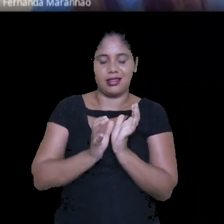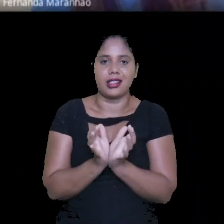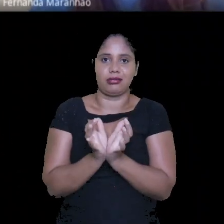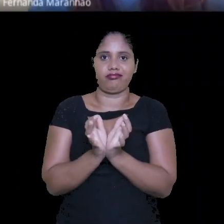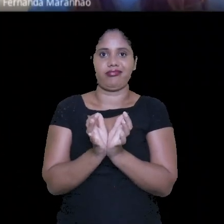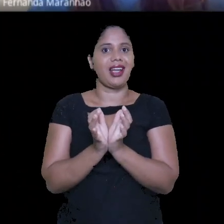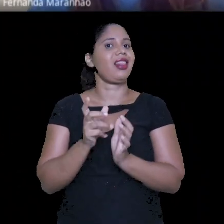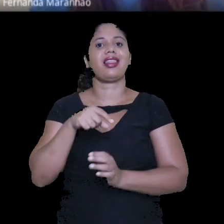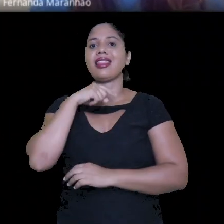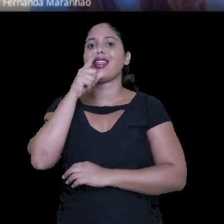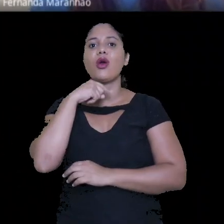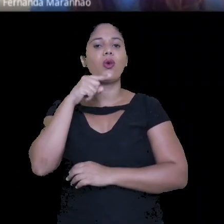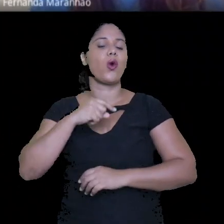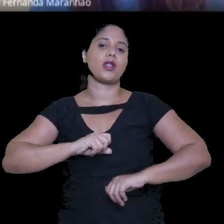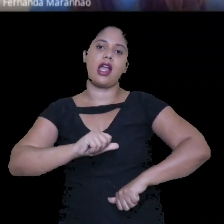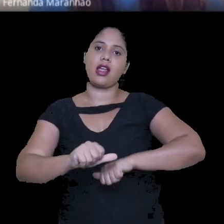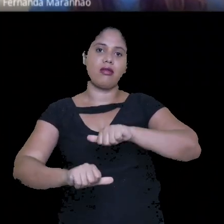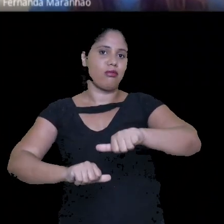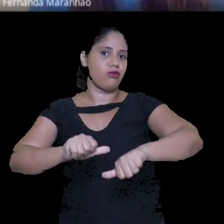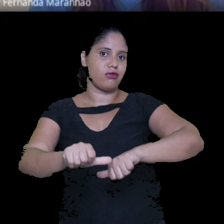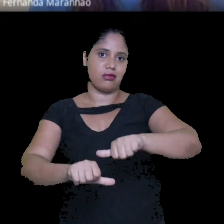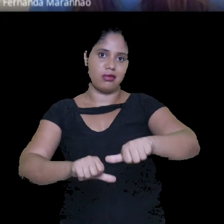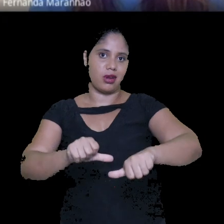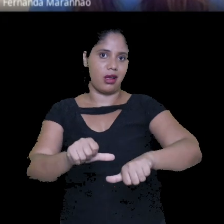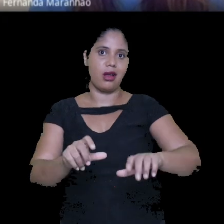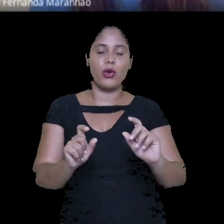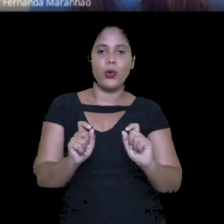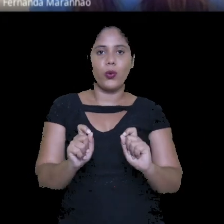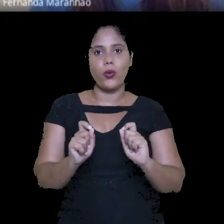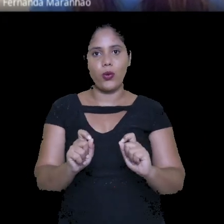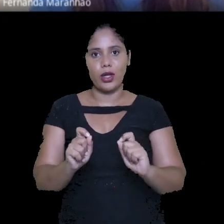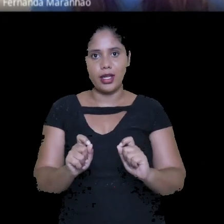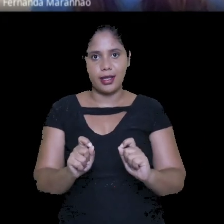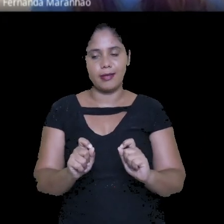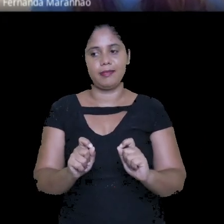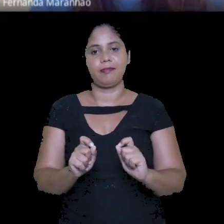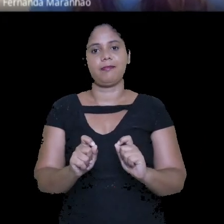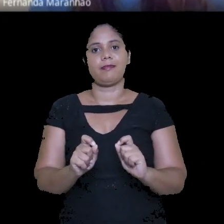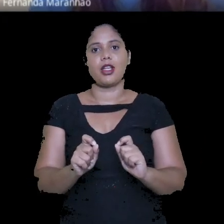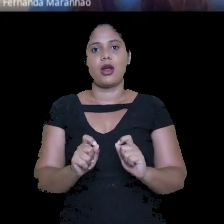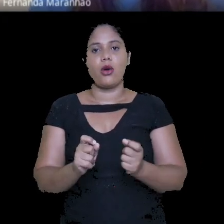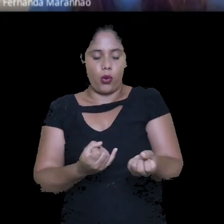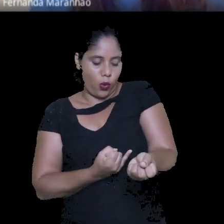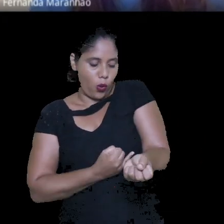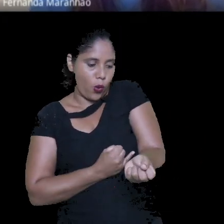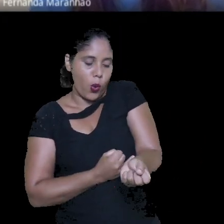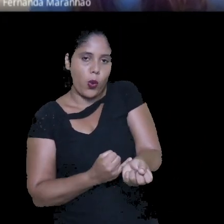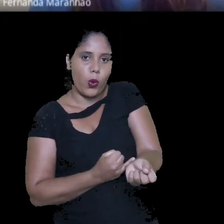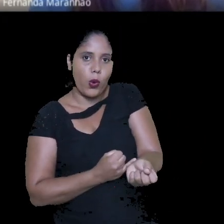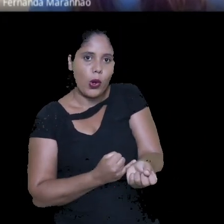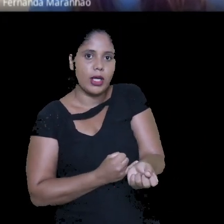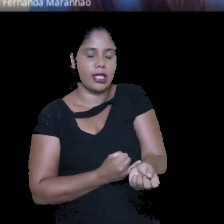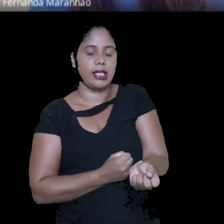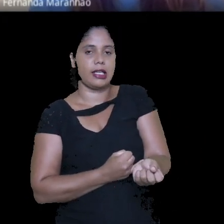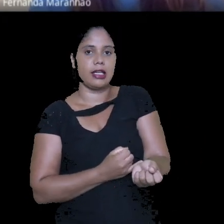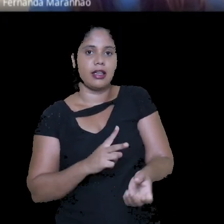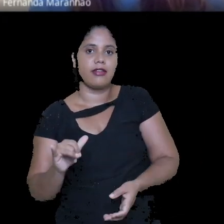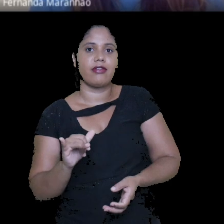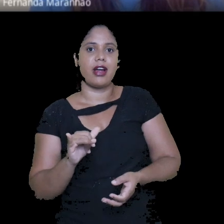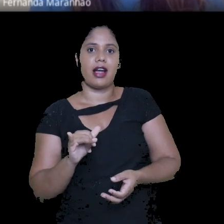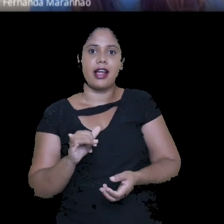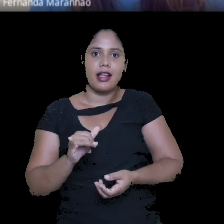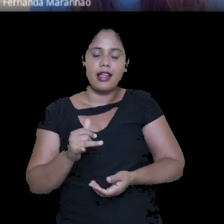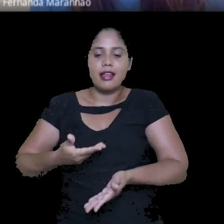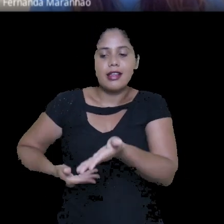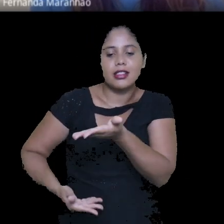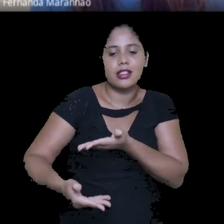figura central em que tudo que foi explicado no slide anterior está colocado em imagem. À esquerda,